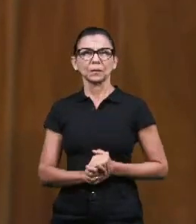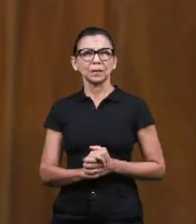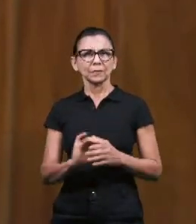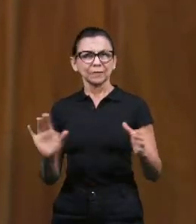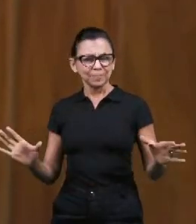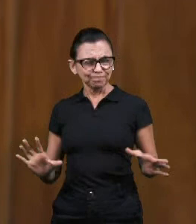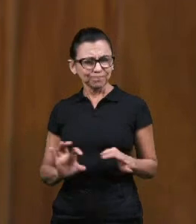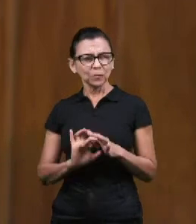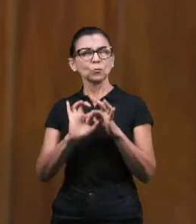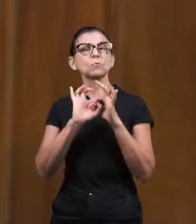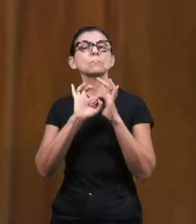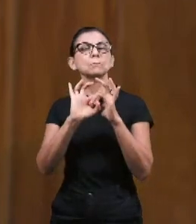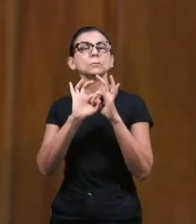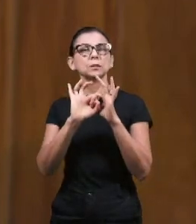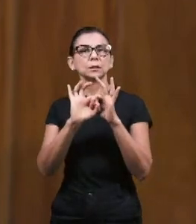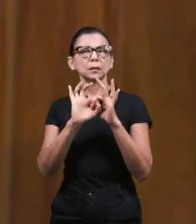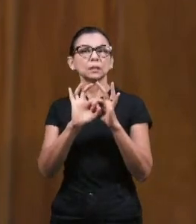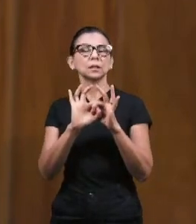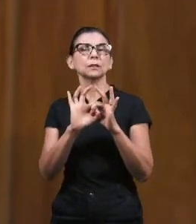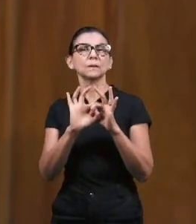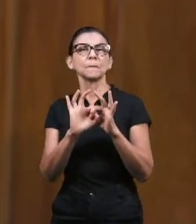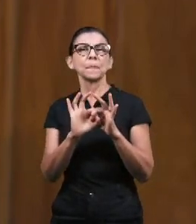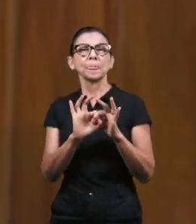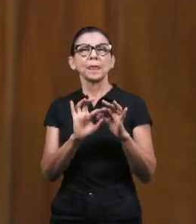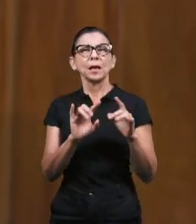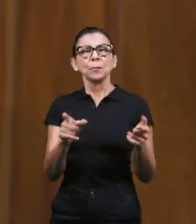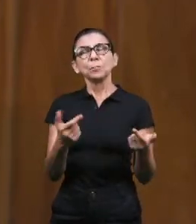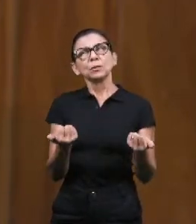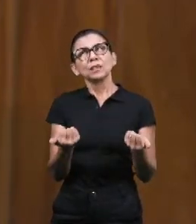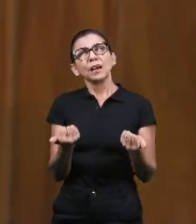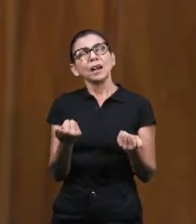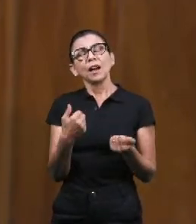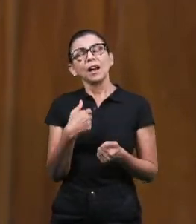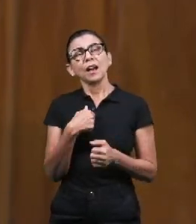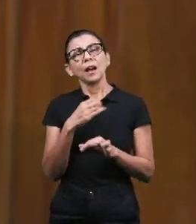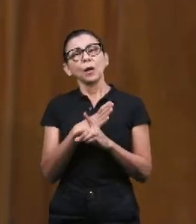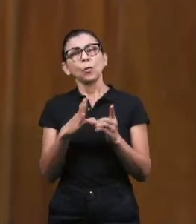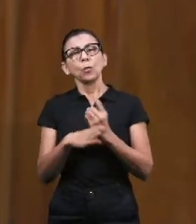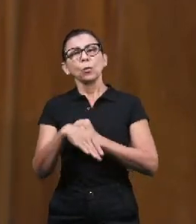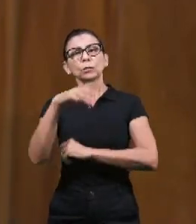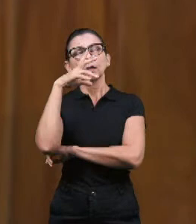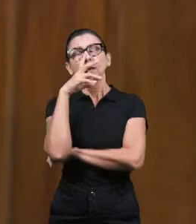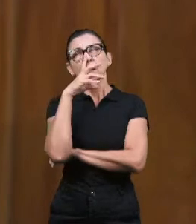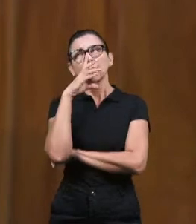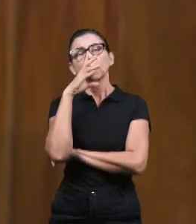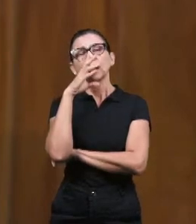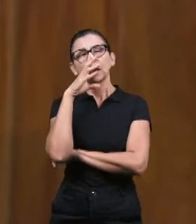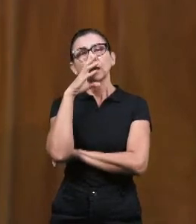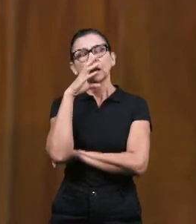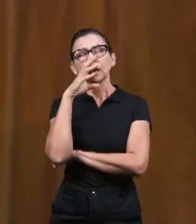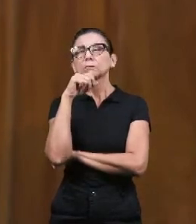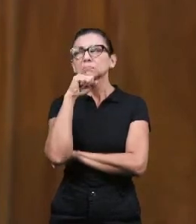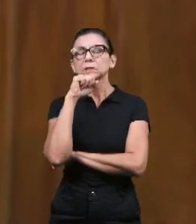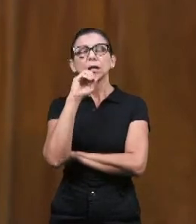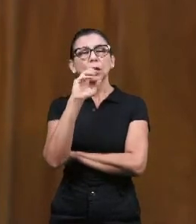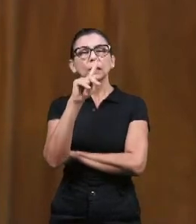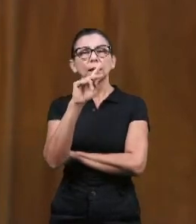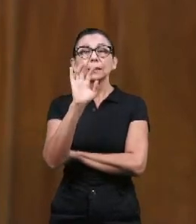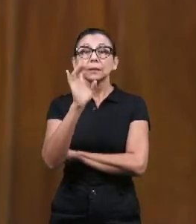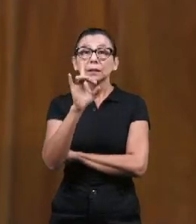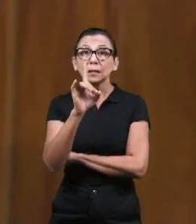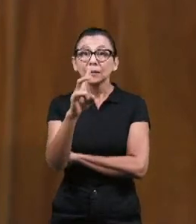E participar de um culto a Deus não é uma coisa simplesmente como se você estivesse à frente de uma TV ou de um vídeo assistindo, não. Você vai ser um